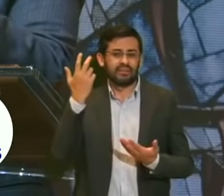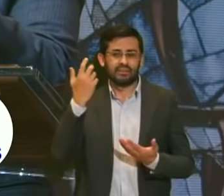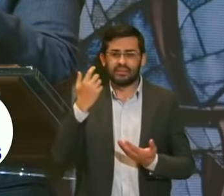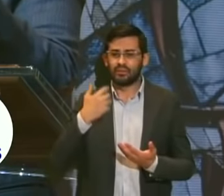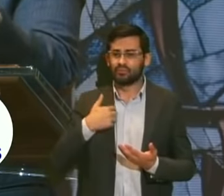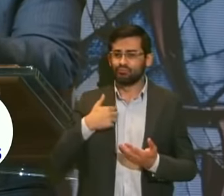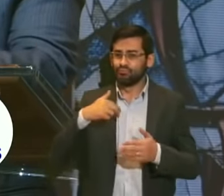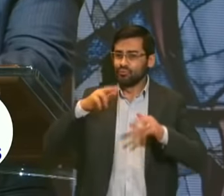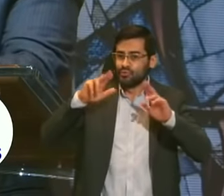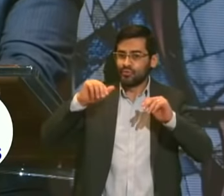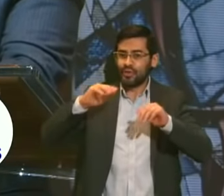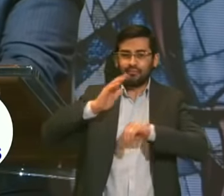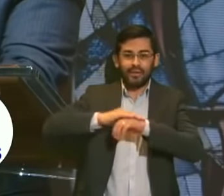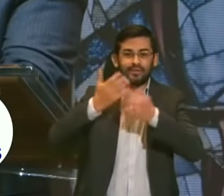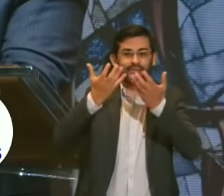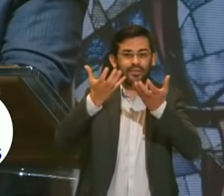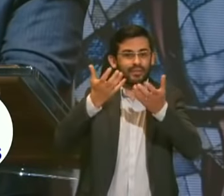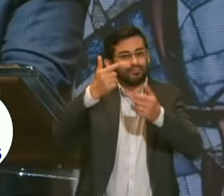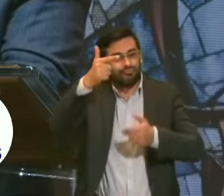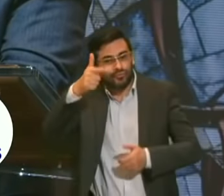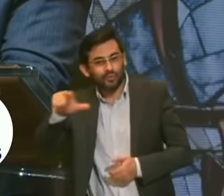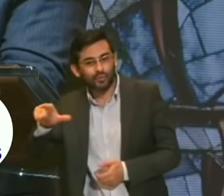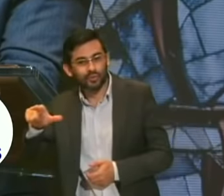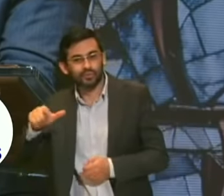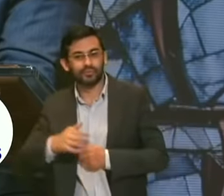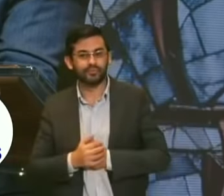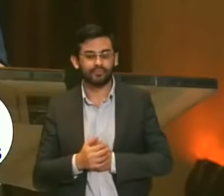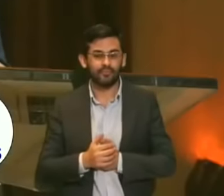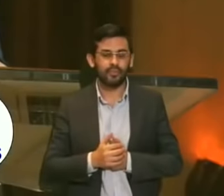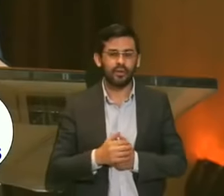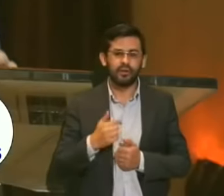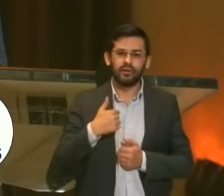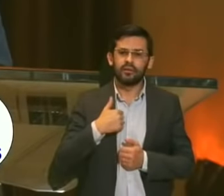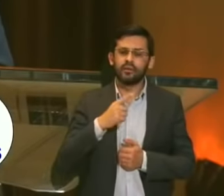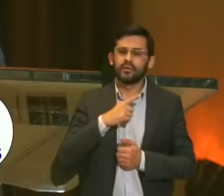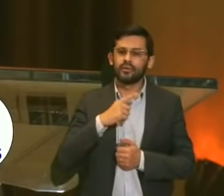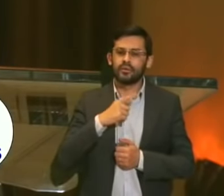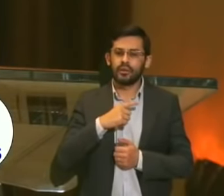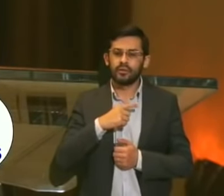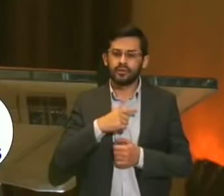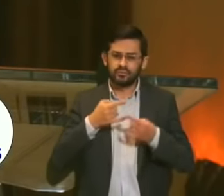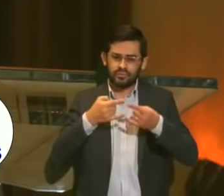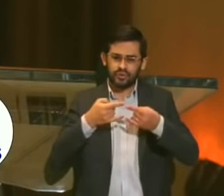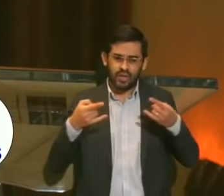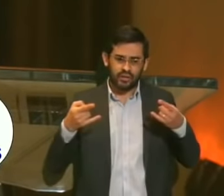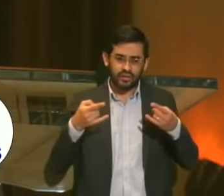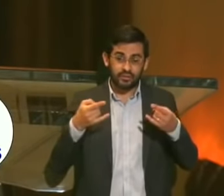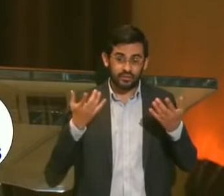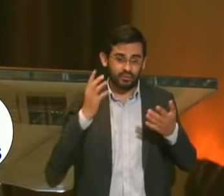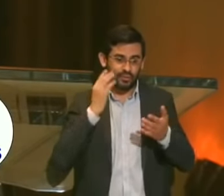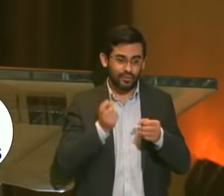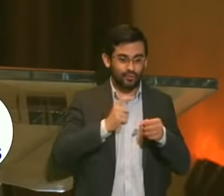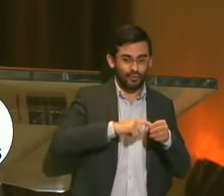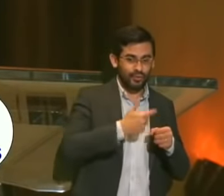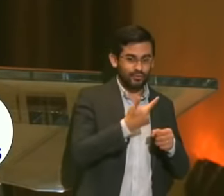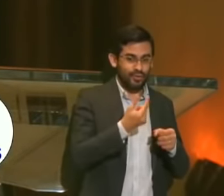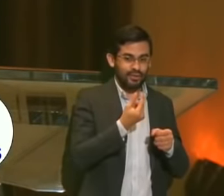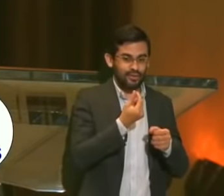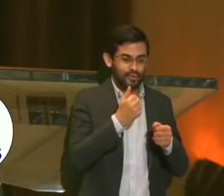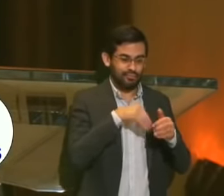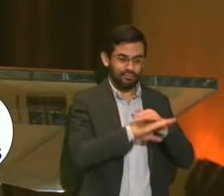queria passar na minha vida. Eu tive um cheque que voltou sem